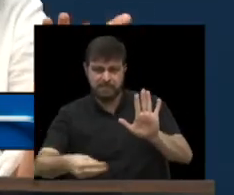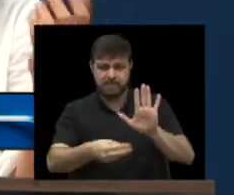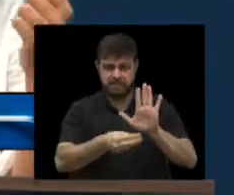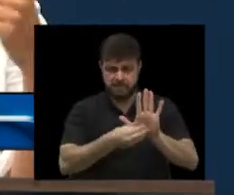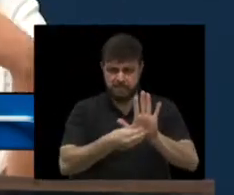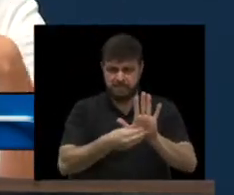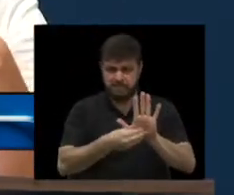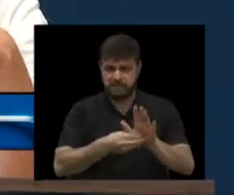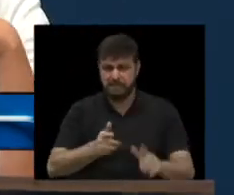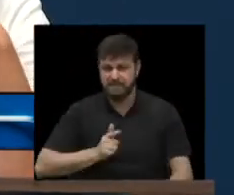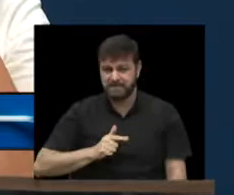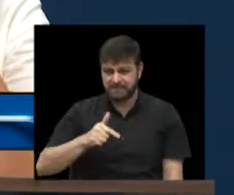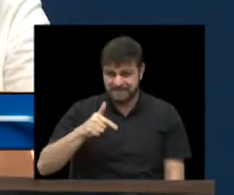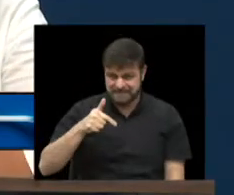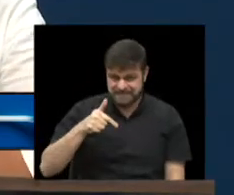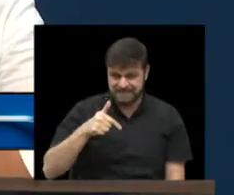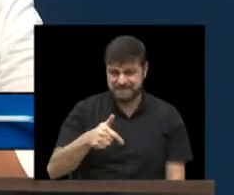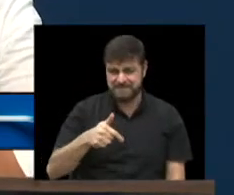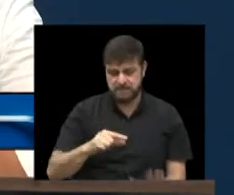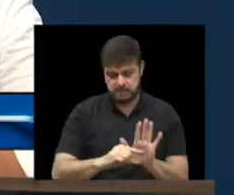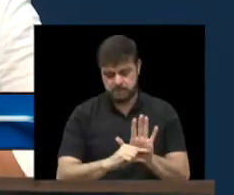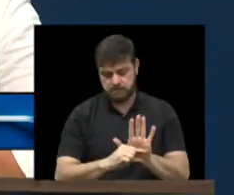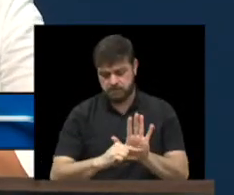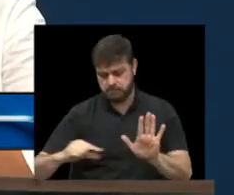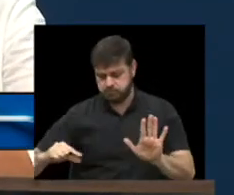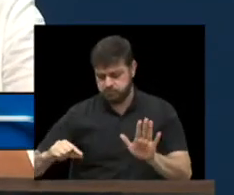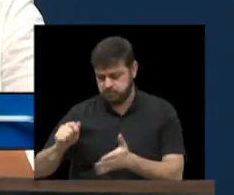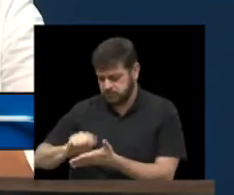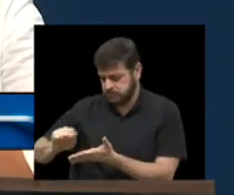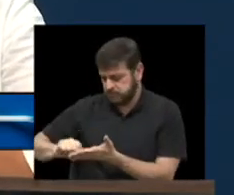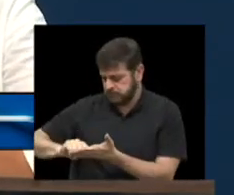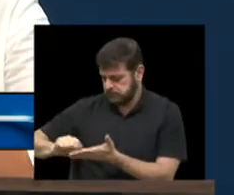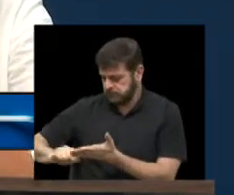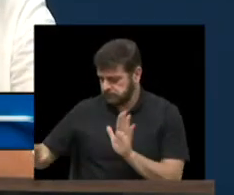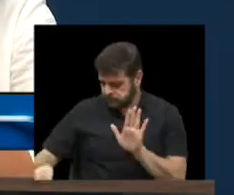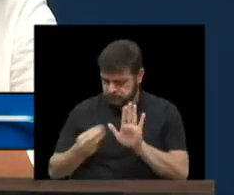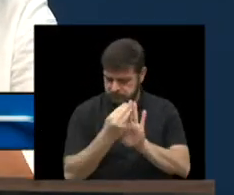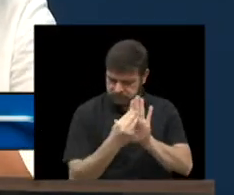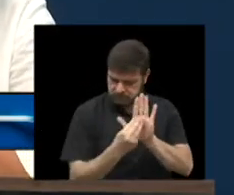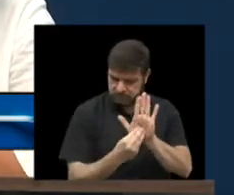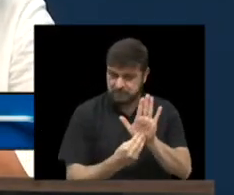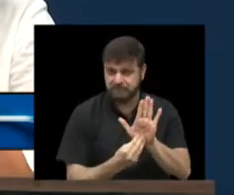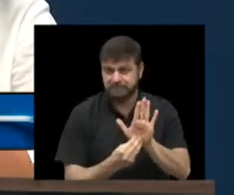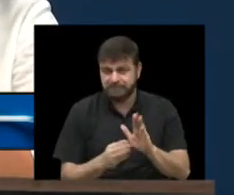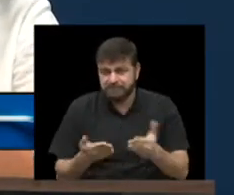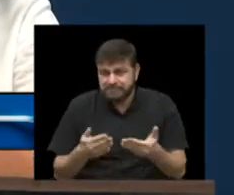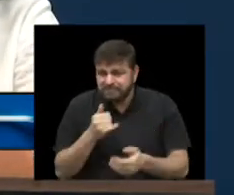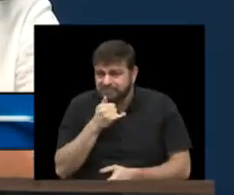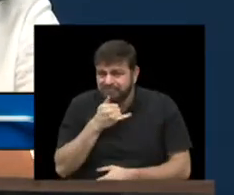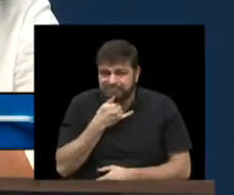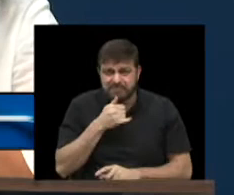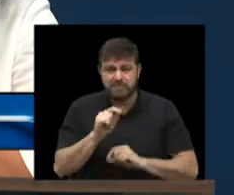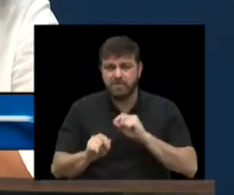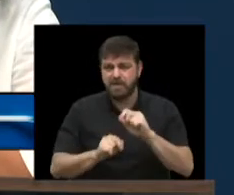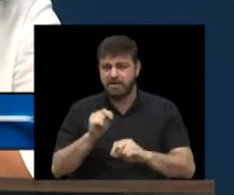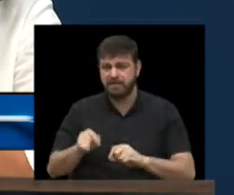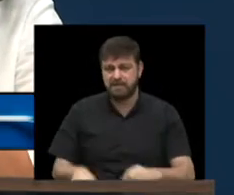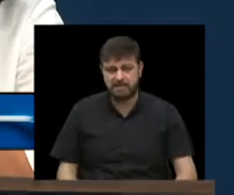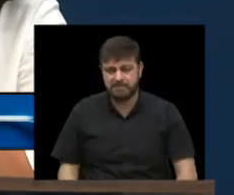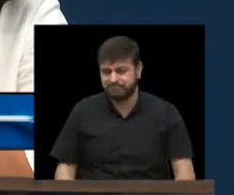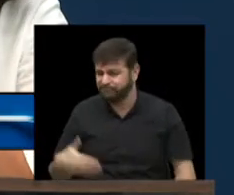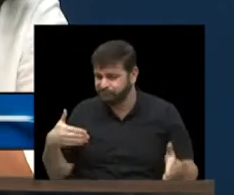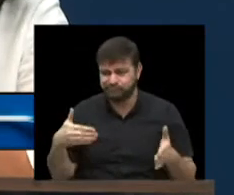que eu apresentei à Lei de Diretrizes Orçamentárias, mas que, infelizmente, elas foram barradas